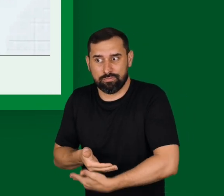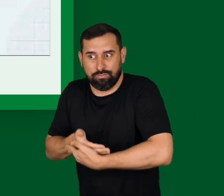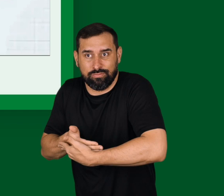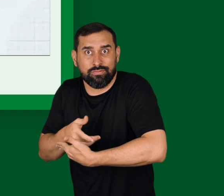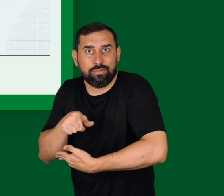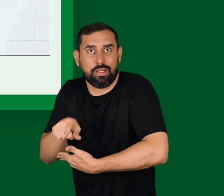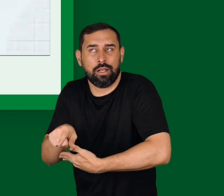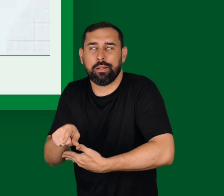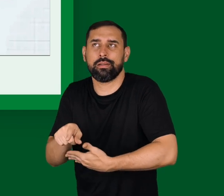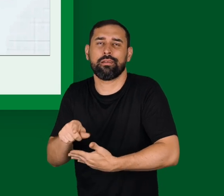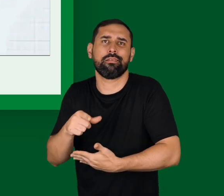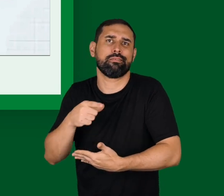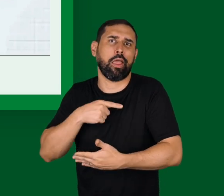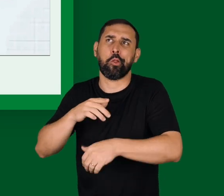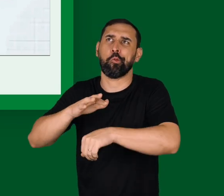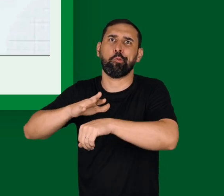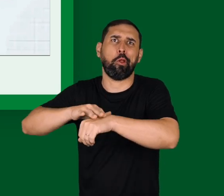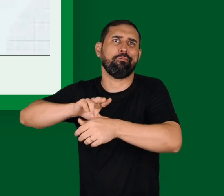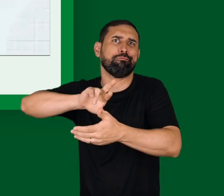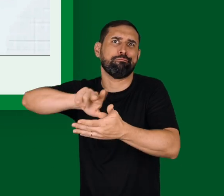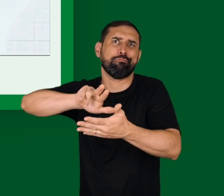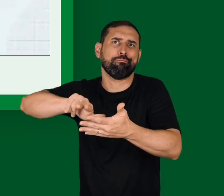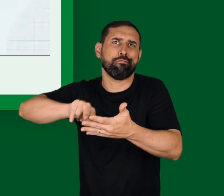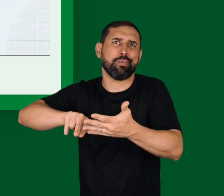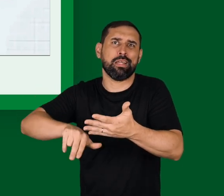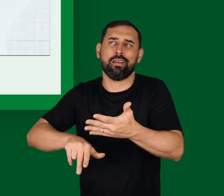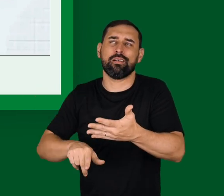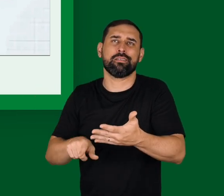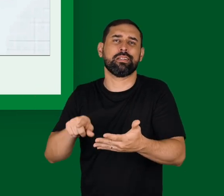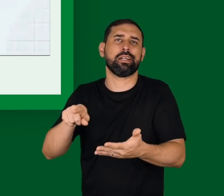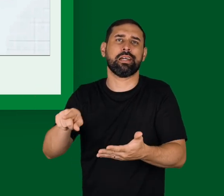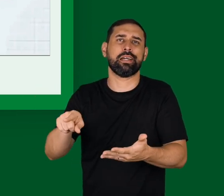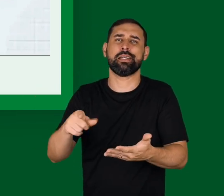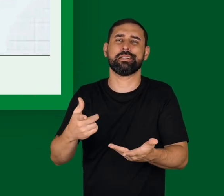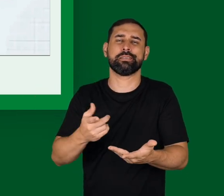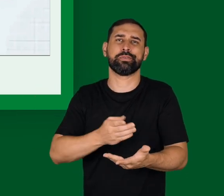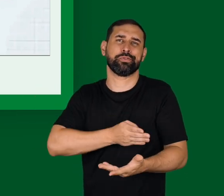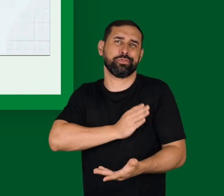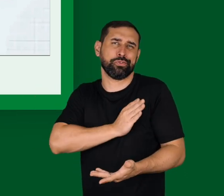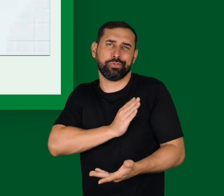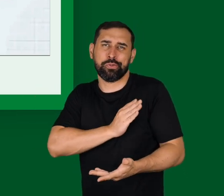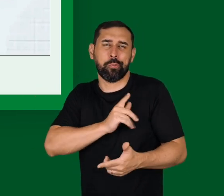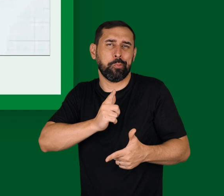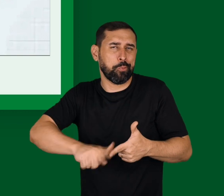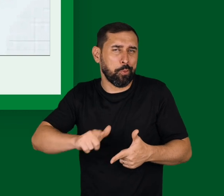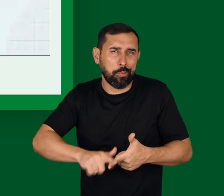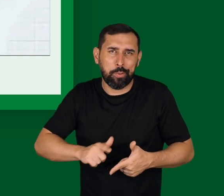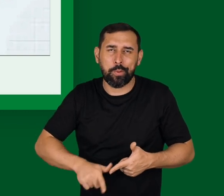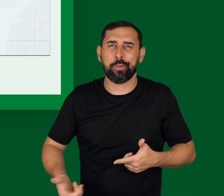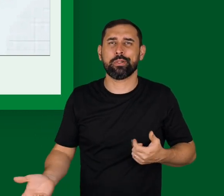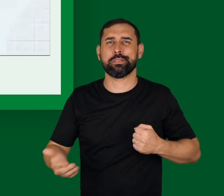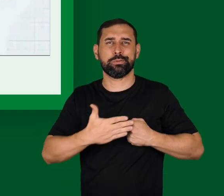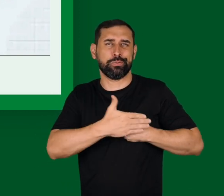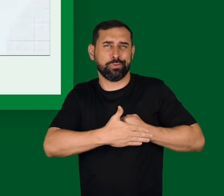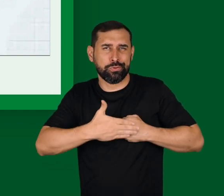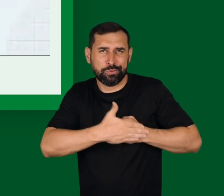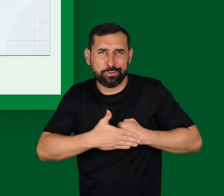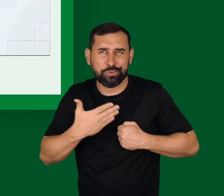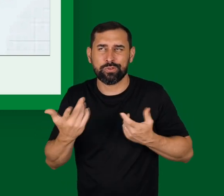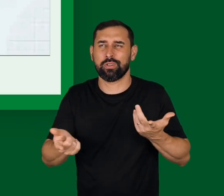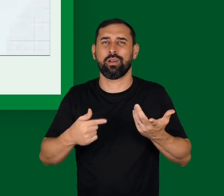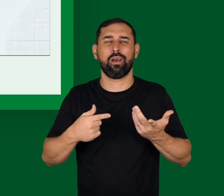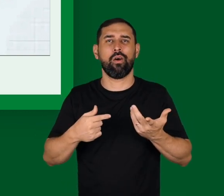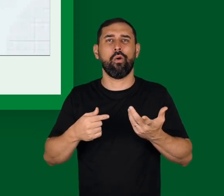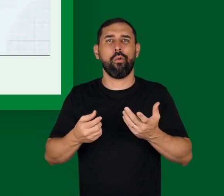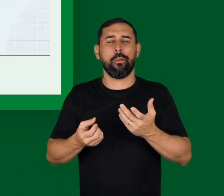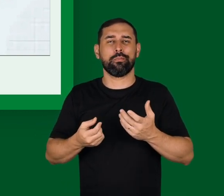importantes de comorbidade grave, né? Associação é um bebê com uma cardiopatia grave, defeitos de